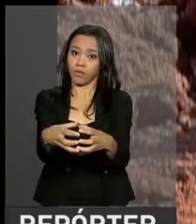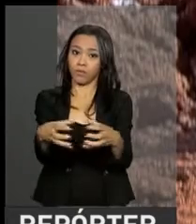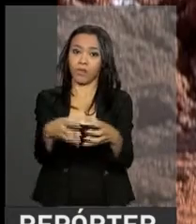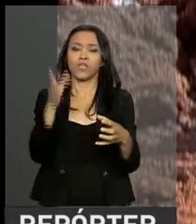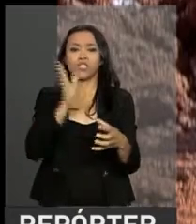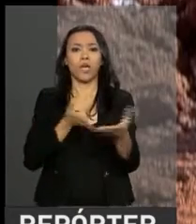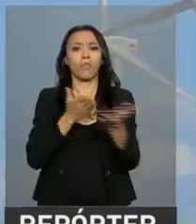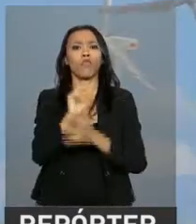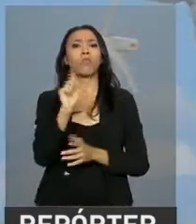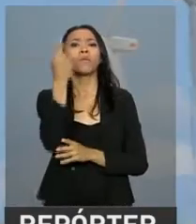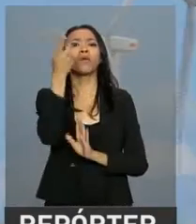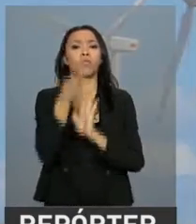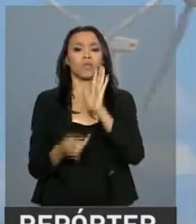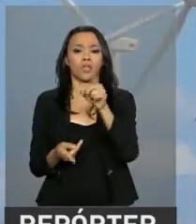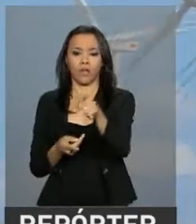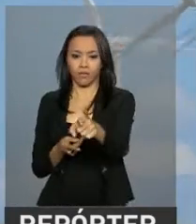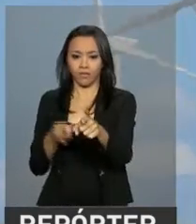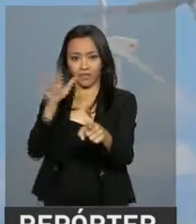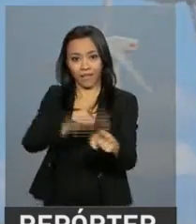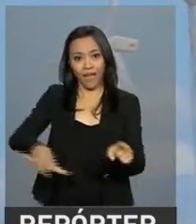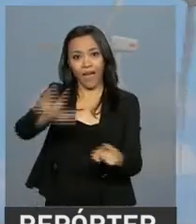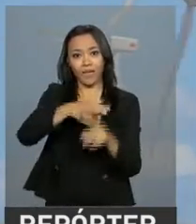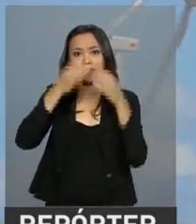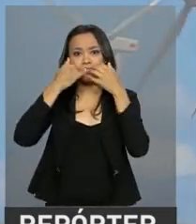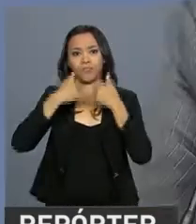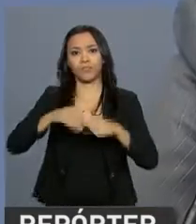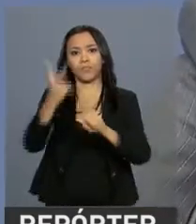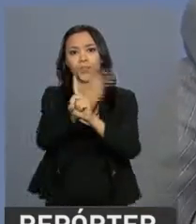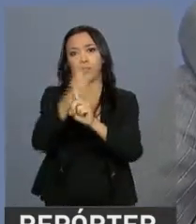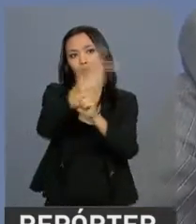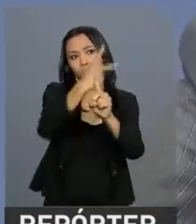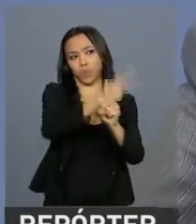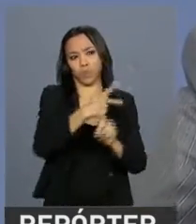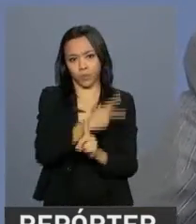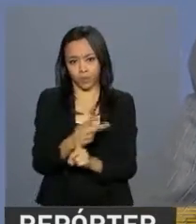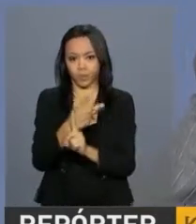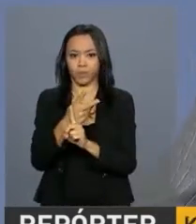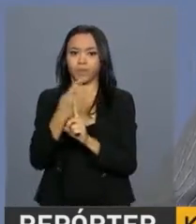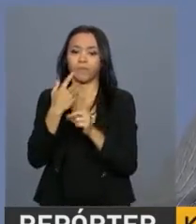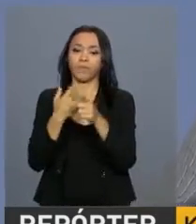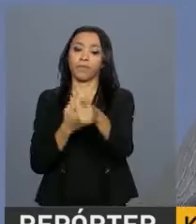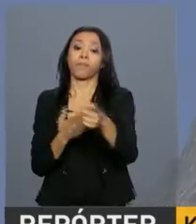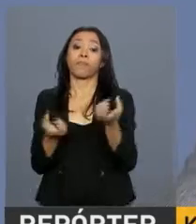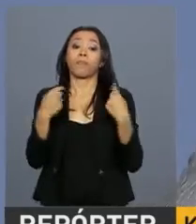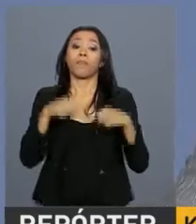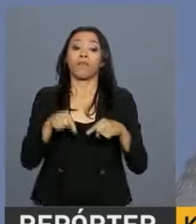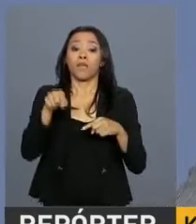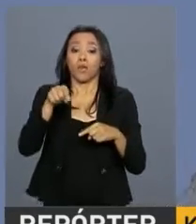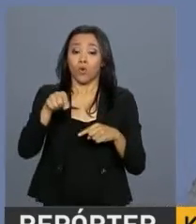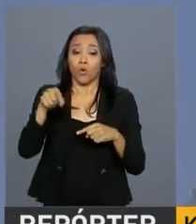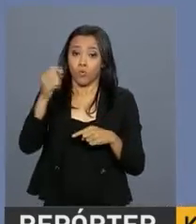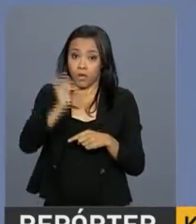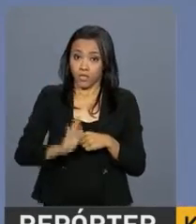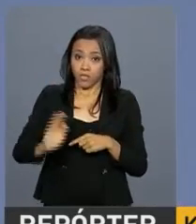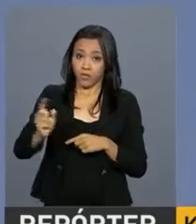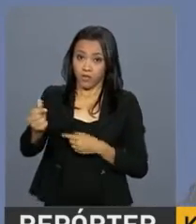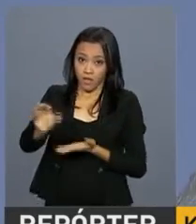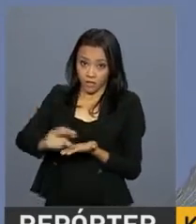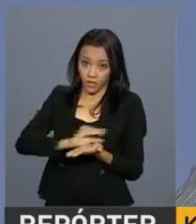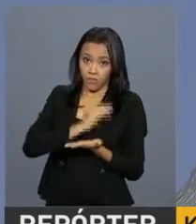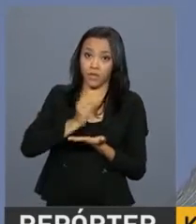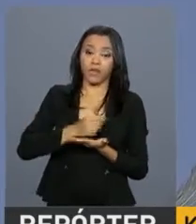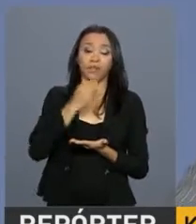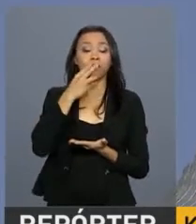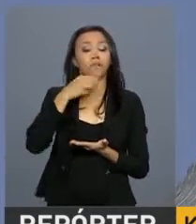seus primeiros projetos todos na área de energia renovável na área de energia renovável o brasil vai receber um empréstimo de 300 milhões